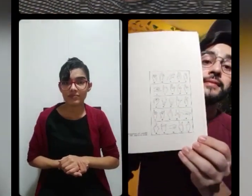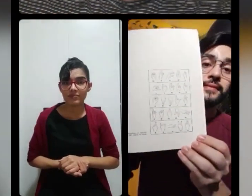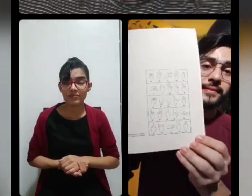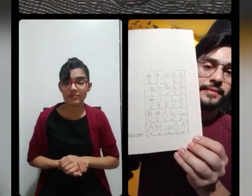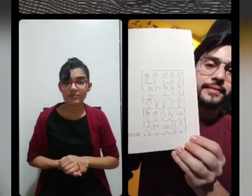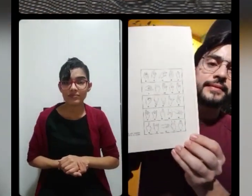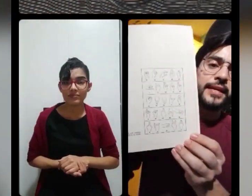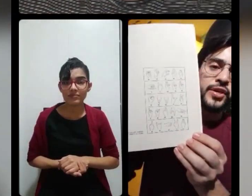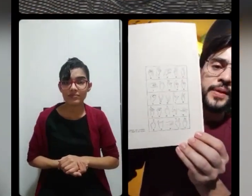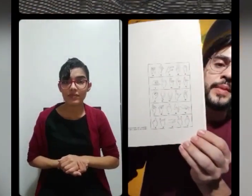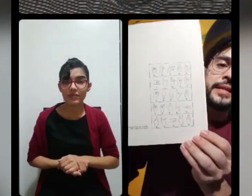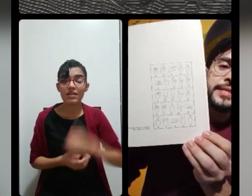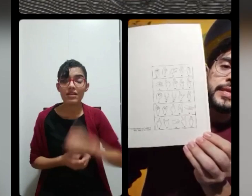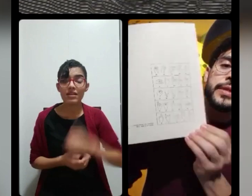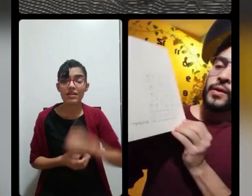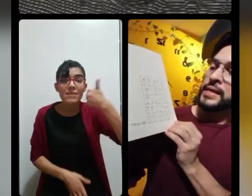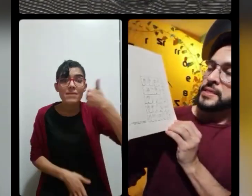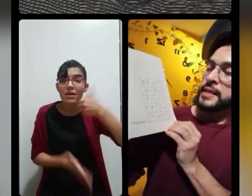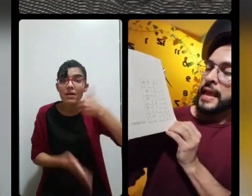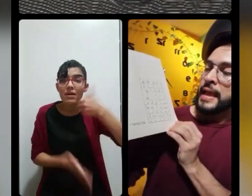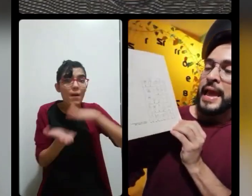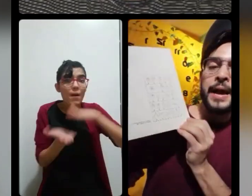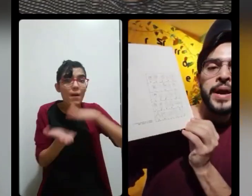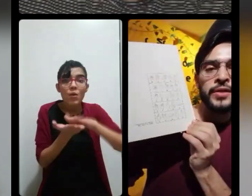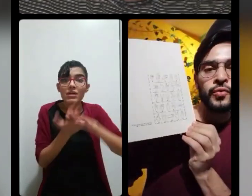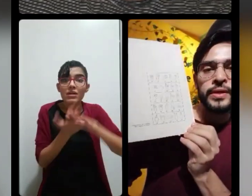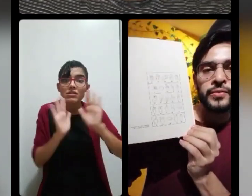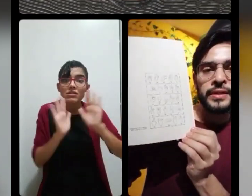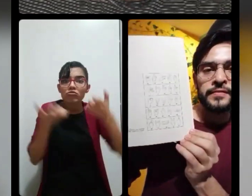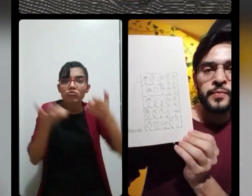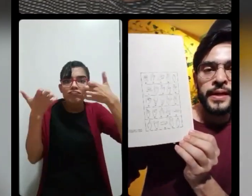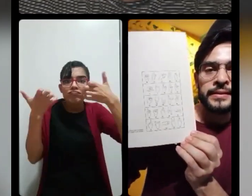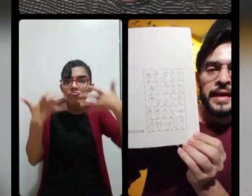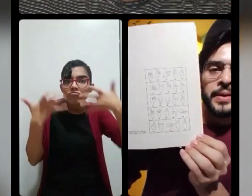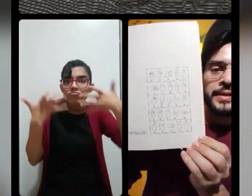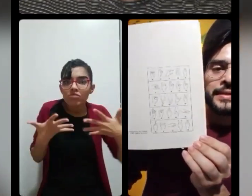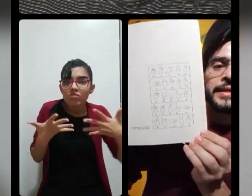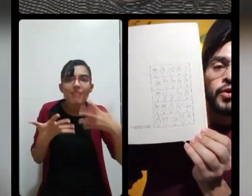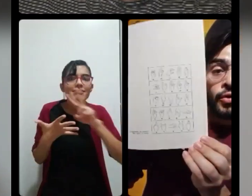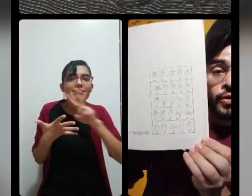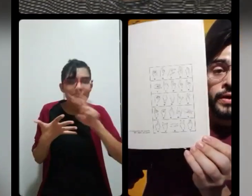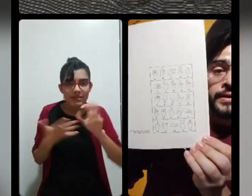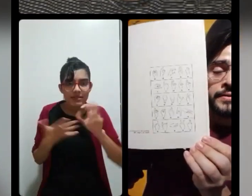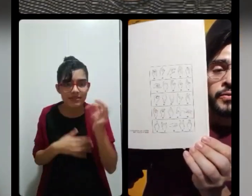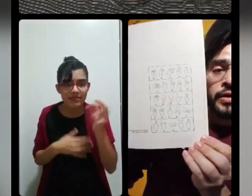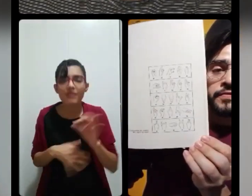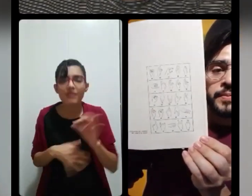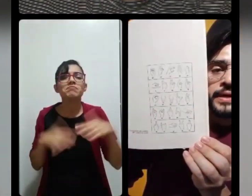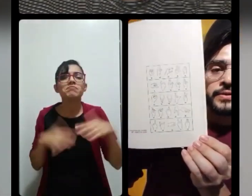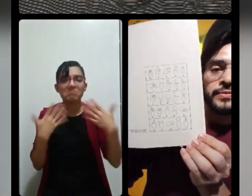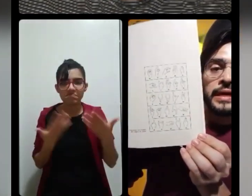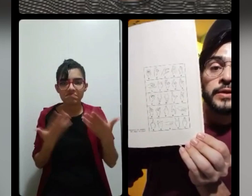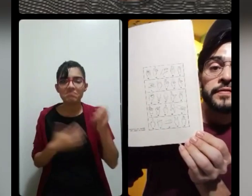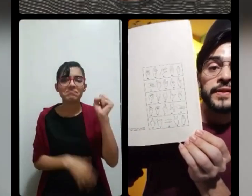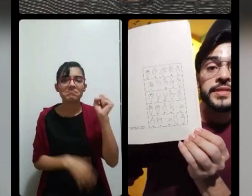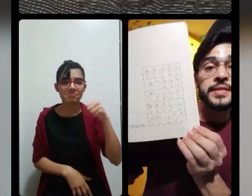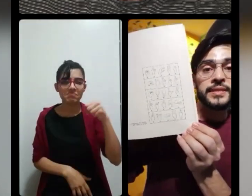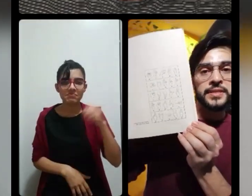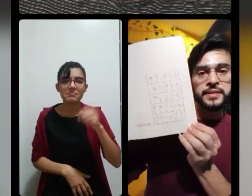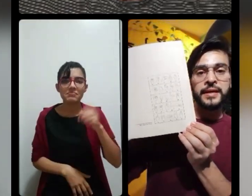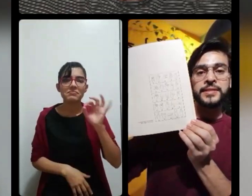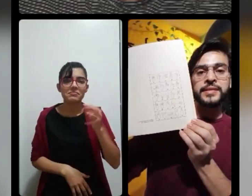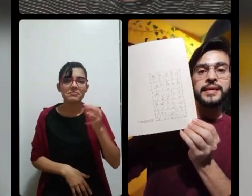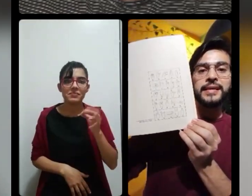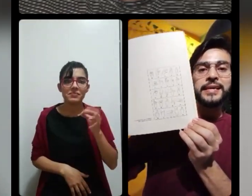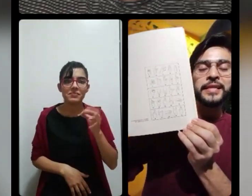constar. Desde a primeira edição. Então, é assim, é a abertura do livro, praticamente, ele coloca o alfabeto da língua